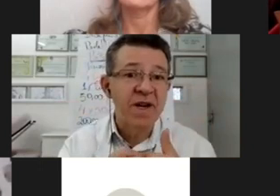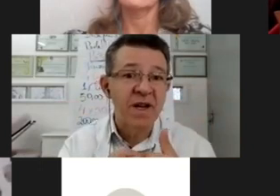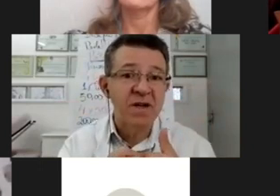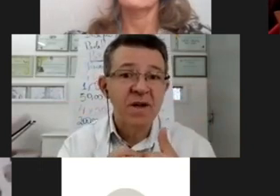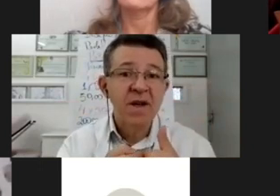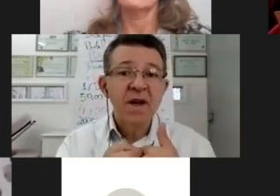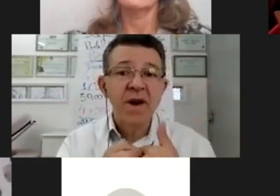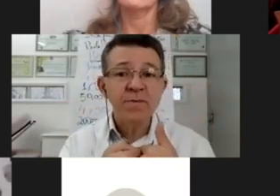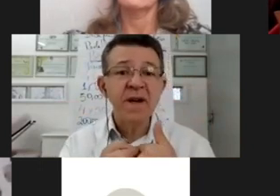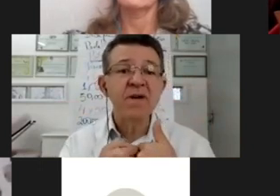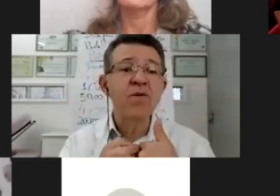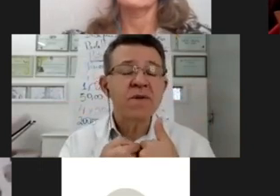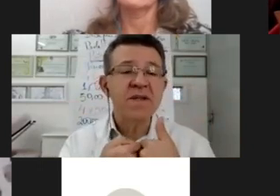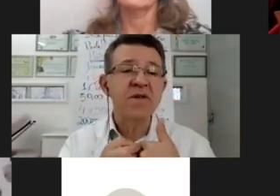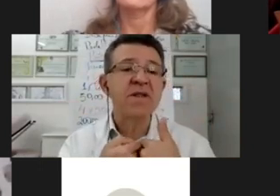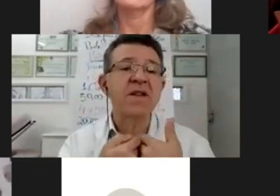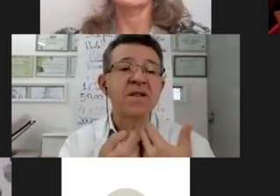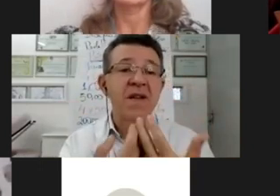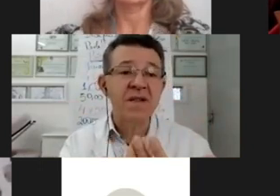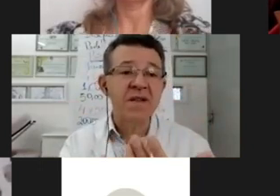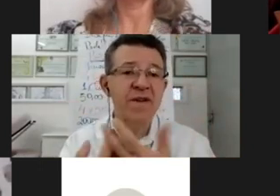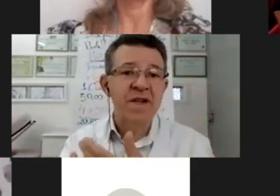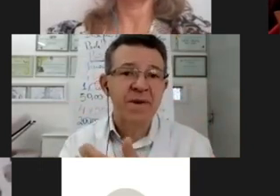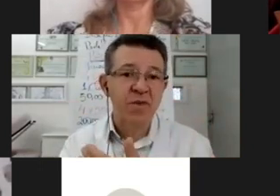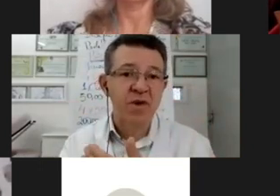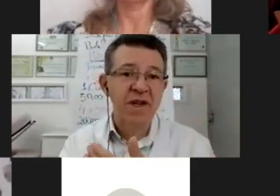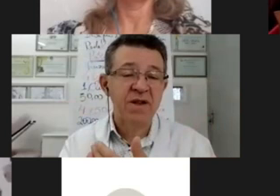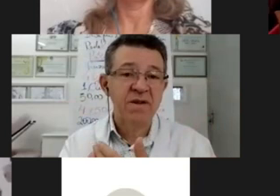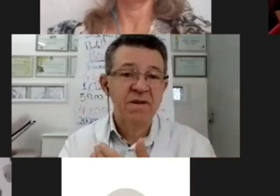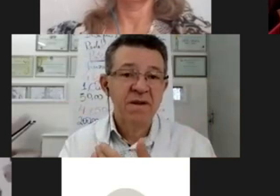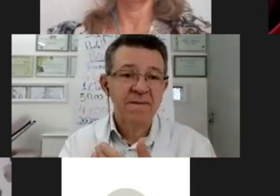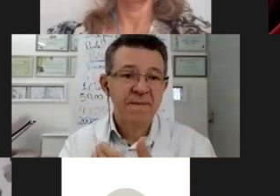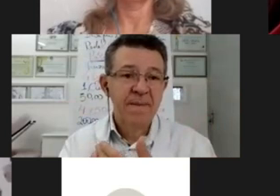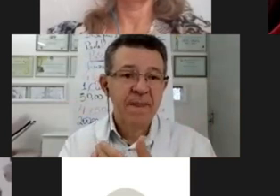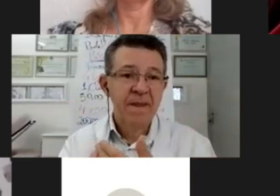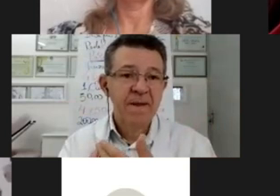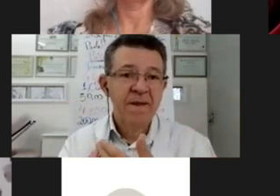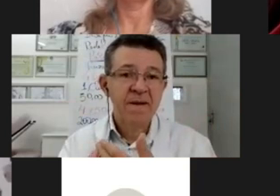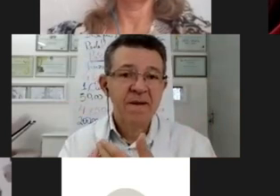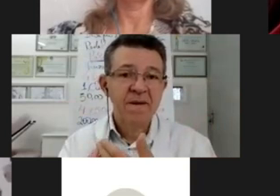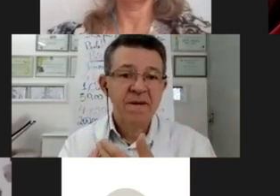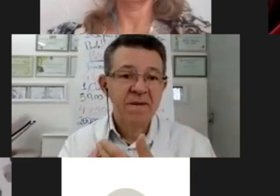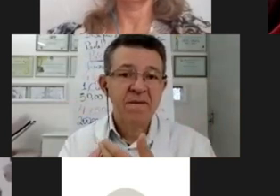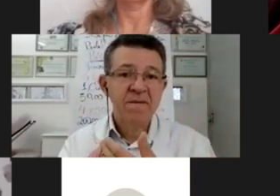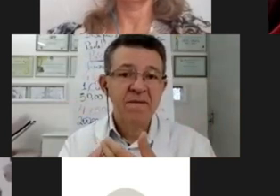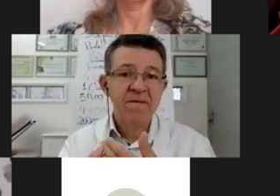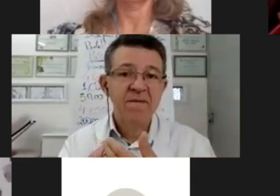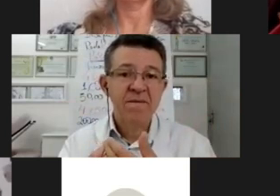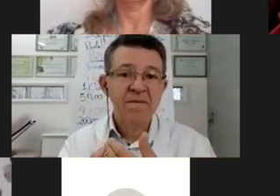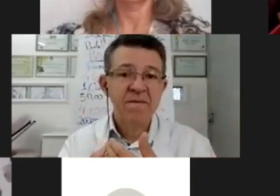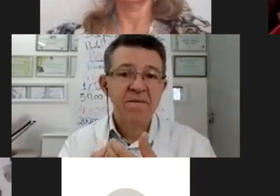para o meu cliente? Quais perguntas são interessantes eu fazer para o meu cliente? Acho que conforme o cliente